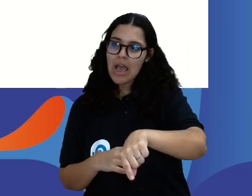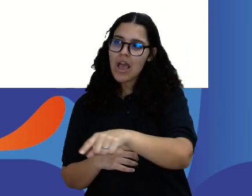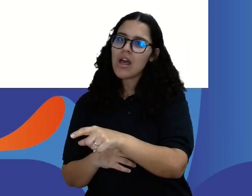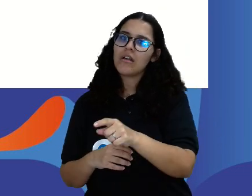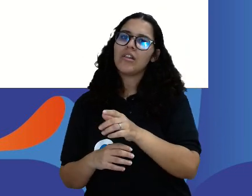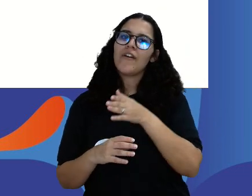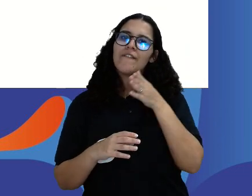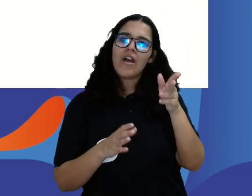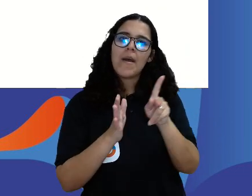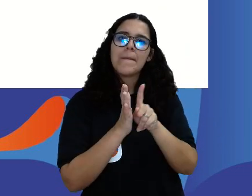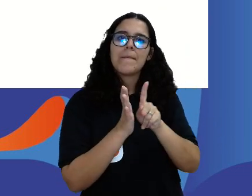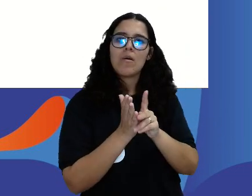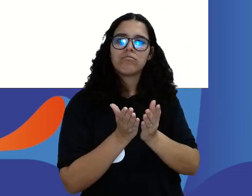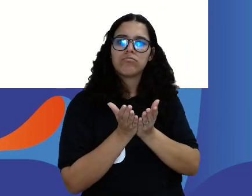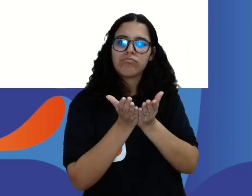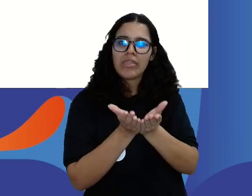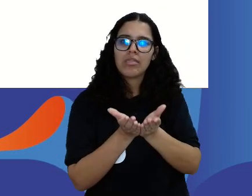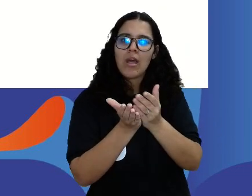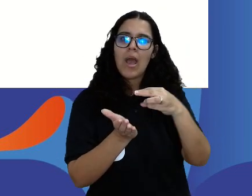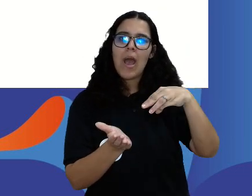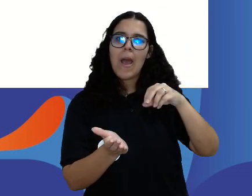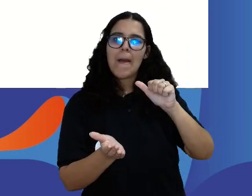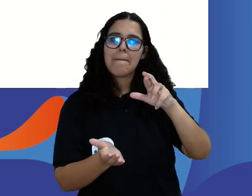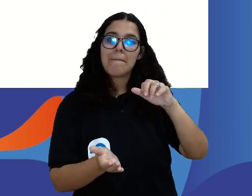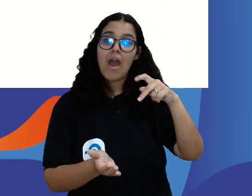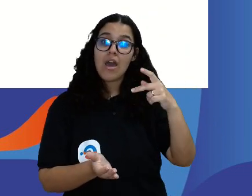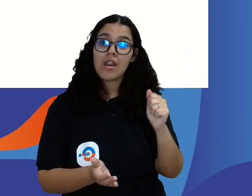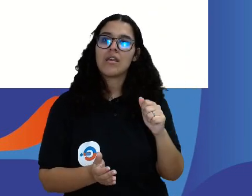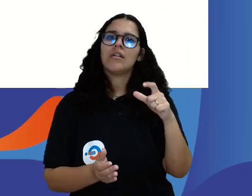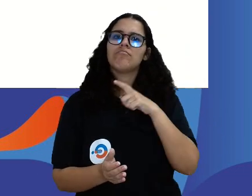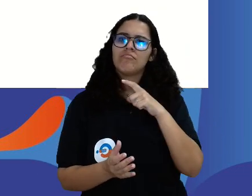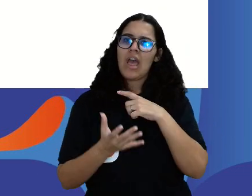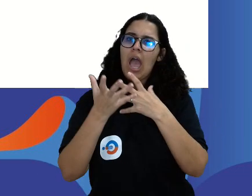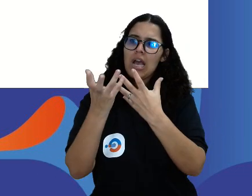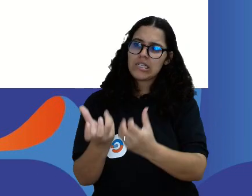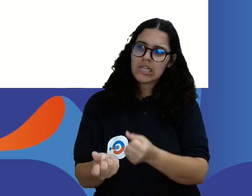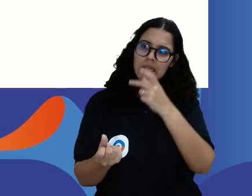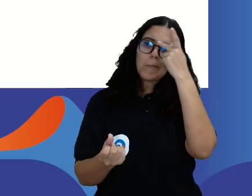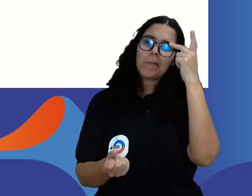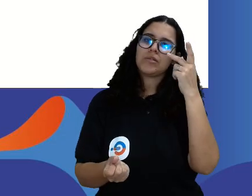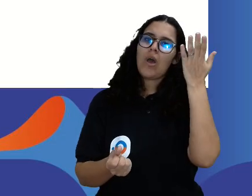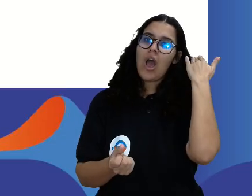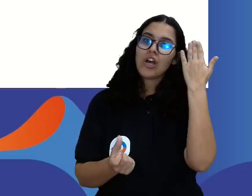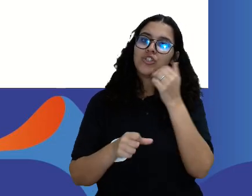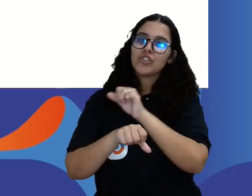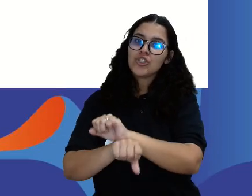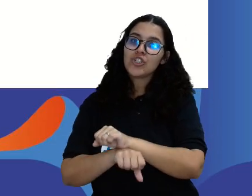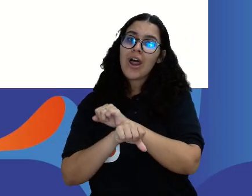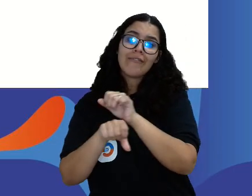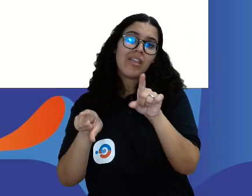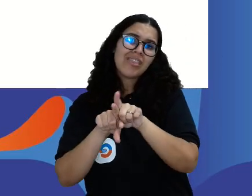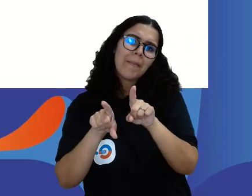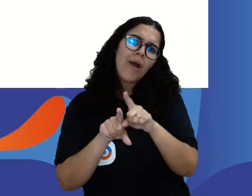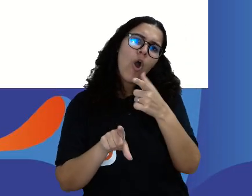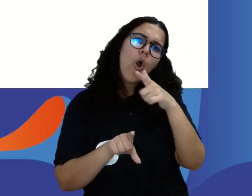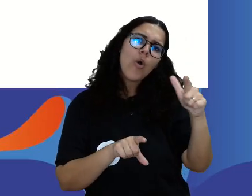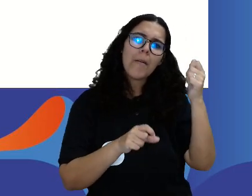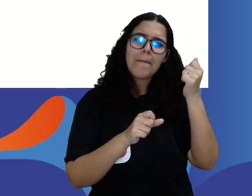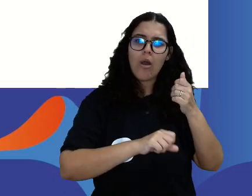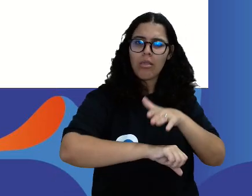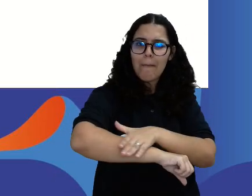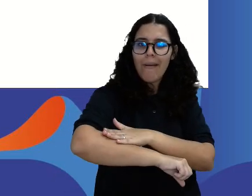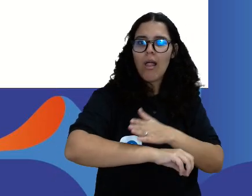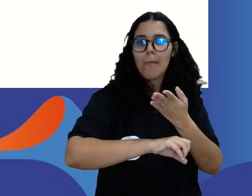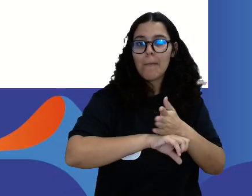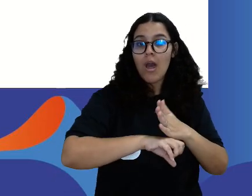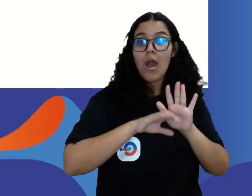que recrutava não só os ex-escravos, como também pessoas mais pobres, né, da